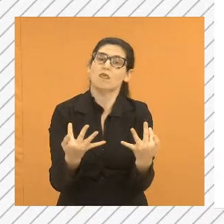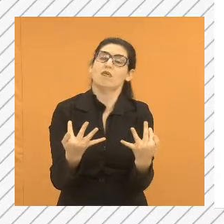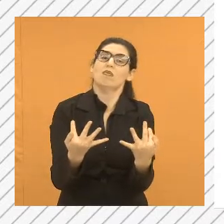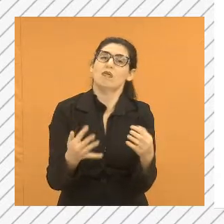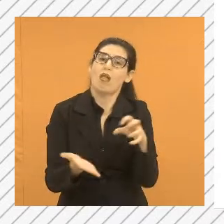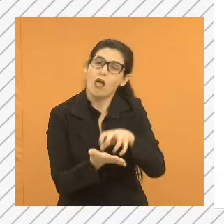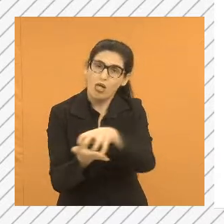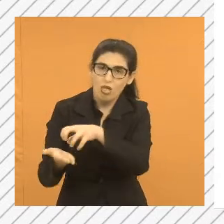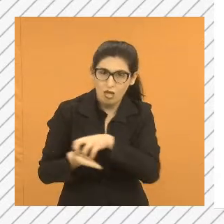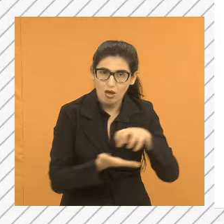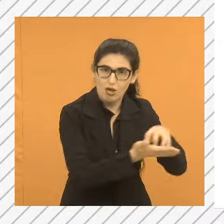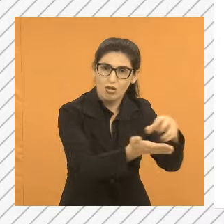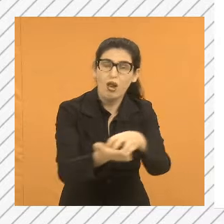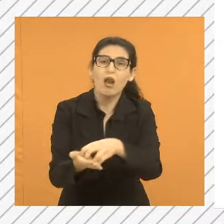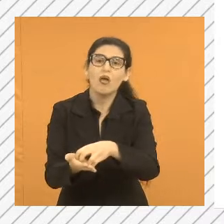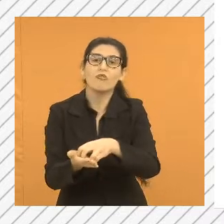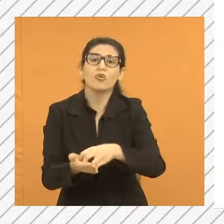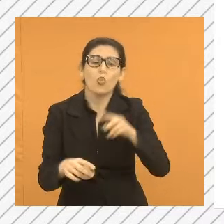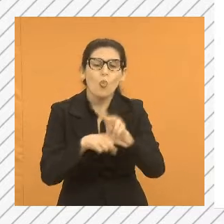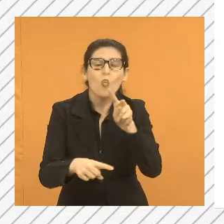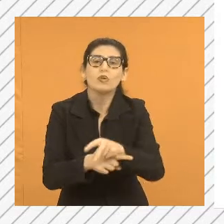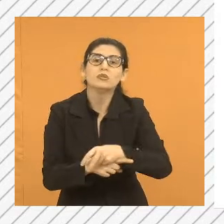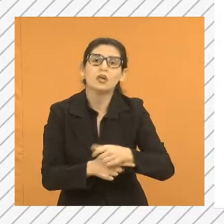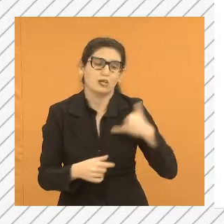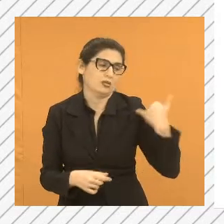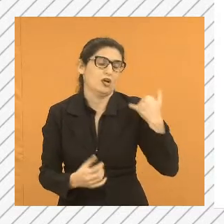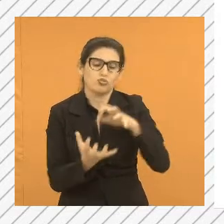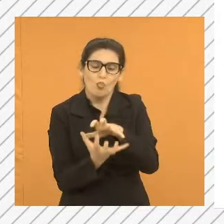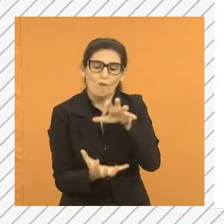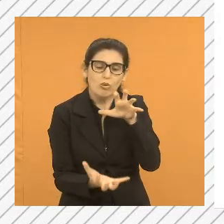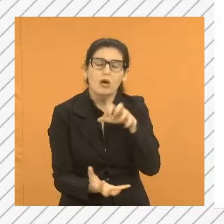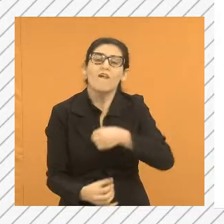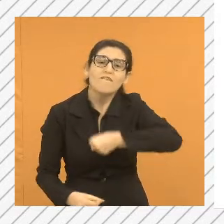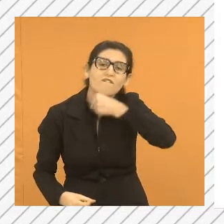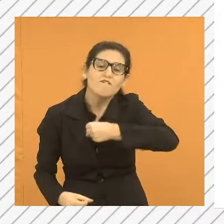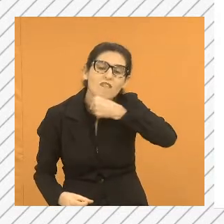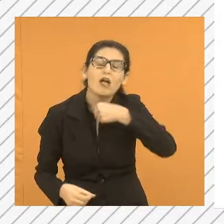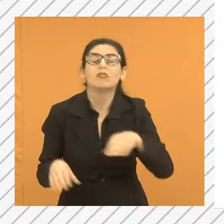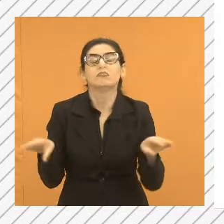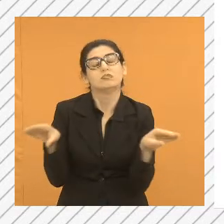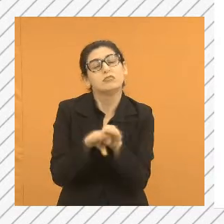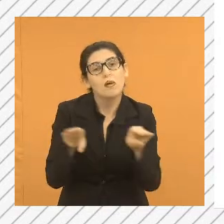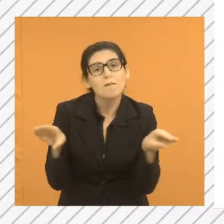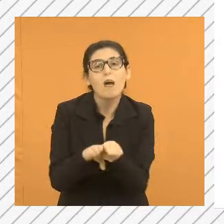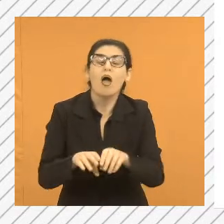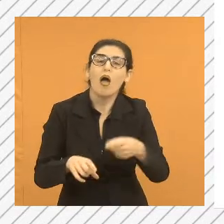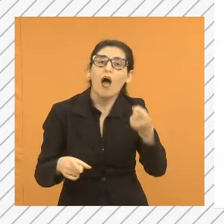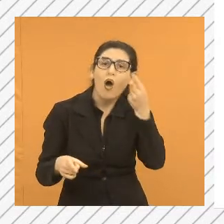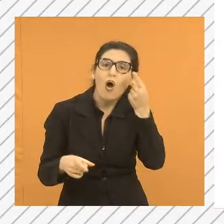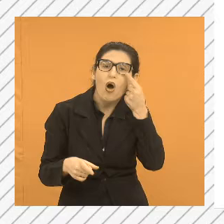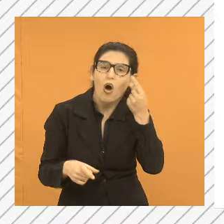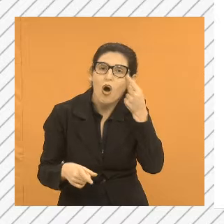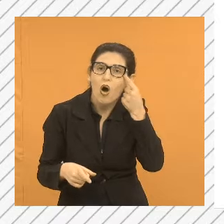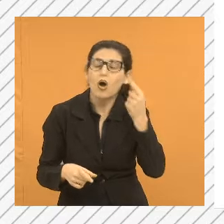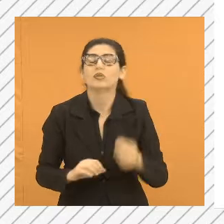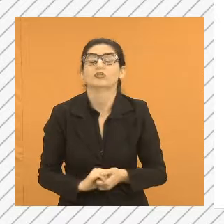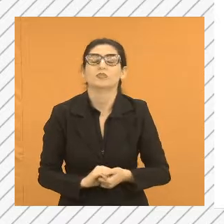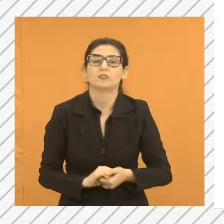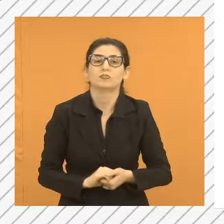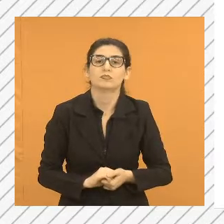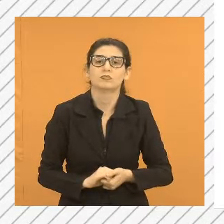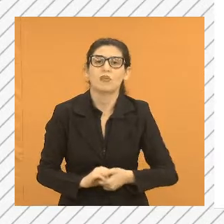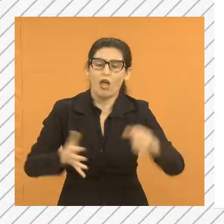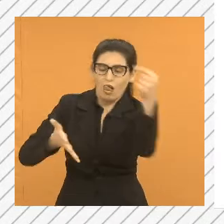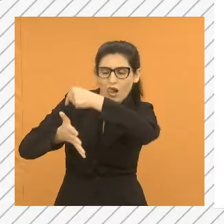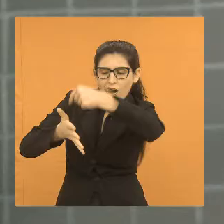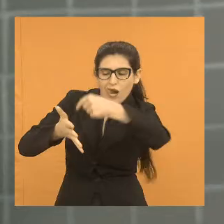Longa Permanência de Idosos, laboratórios e ótica. De maneira geral, cada um desses segmentos teve